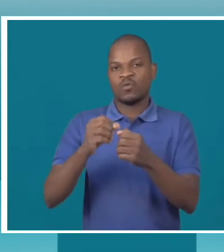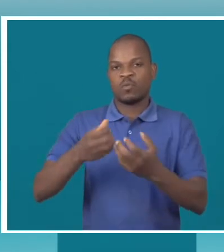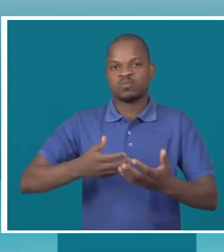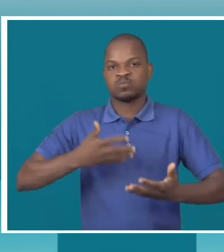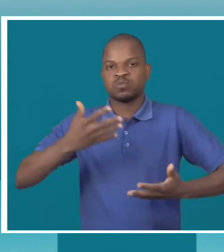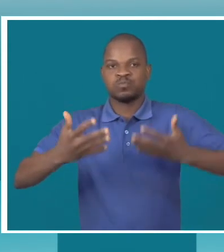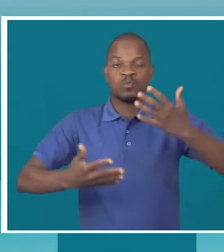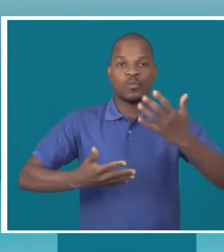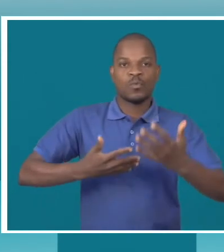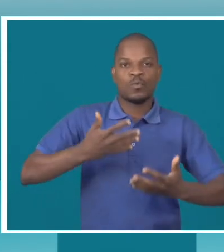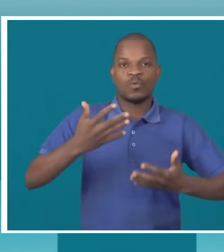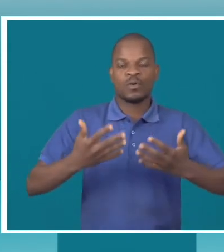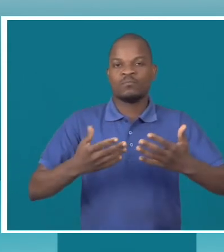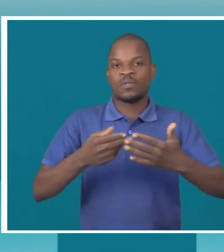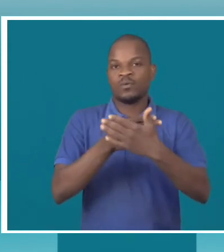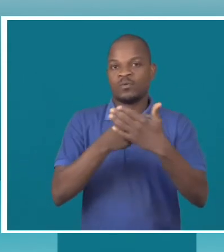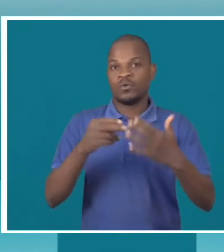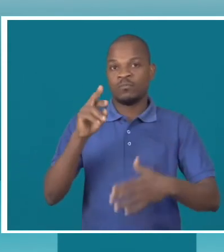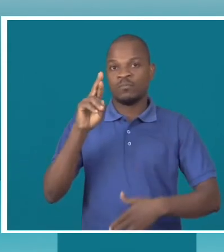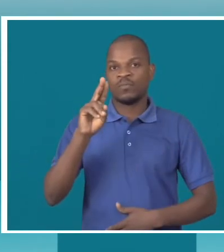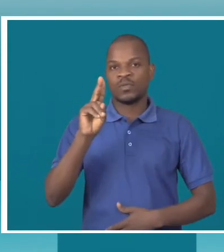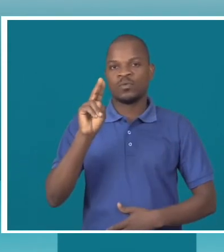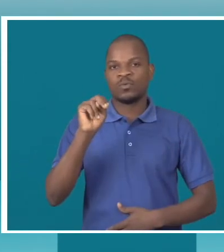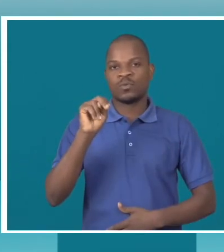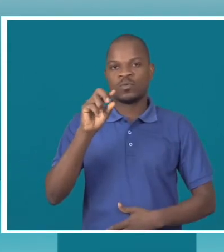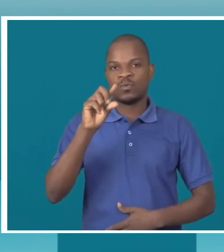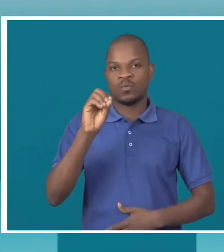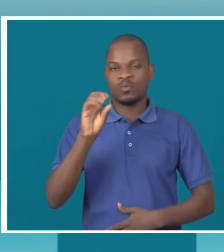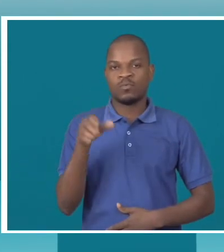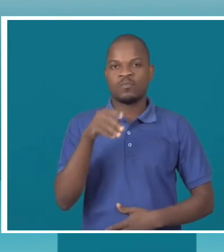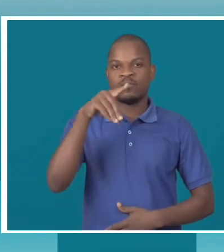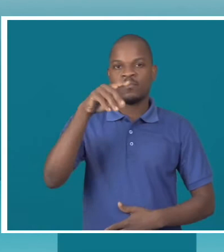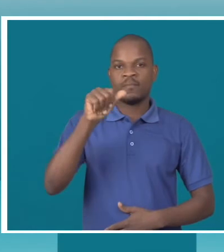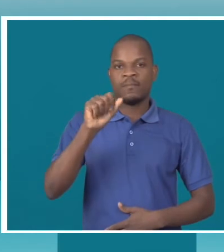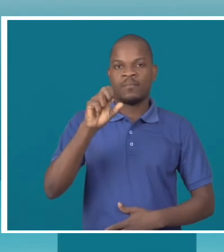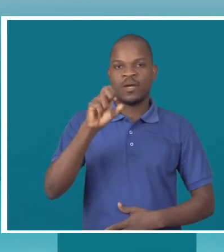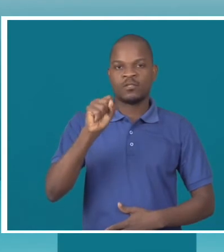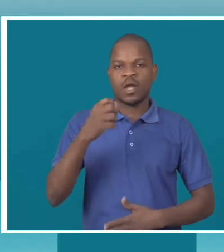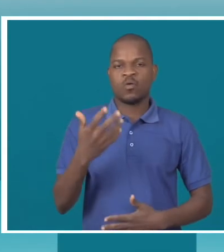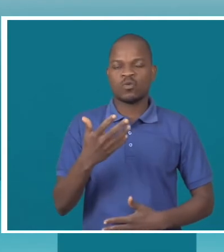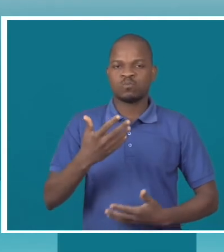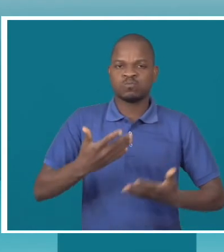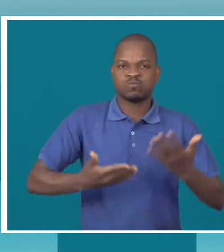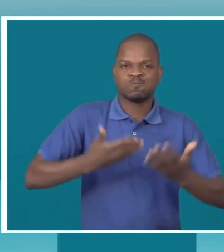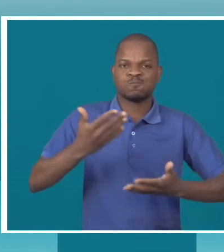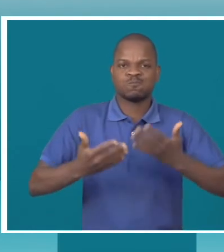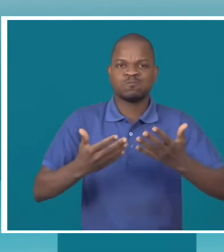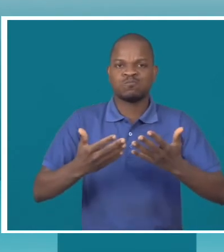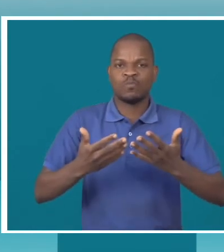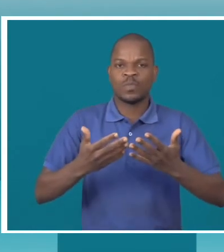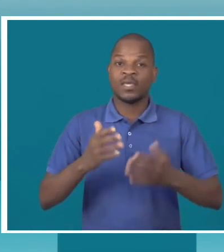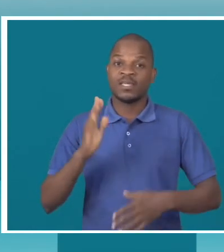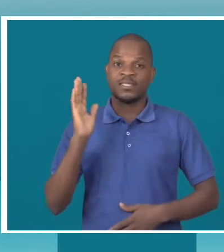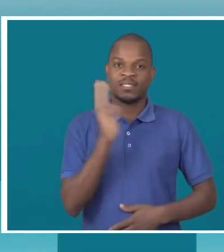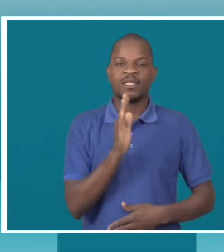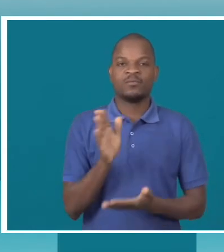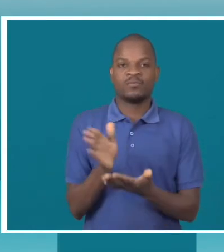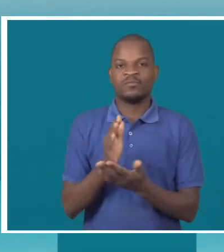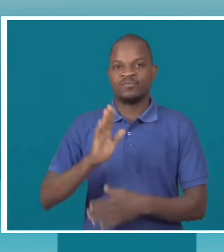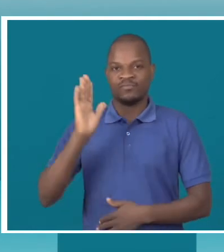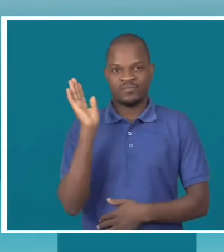infantes desceram a escada das enormes baragens da paciência. Minhas pernas anônimas travaram a espada da